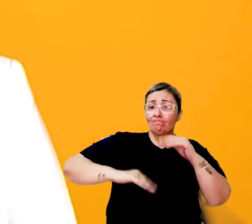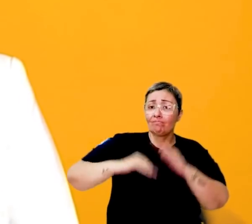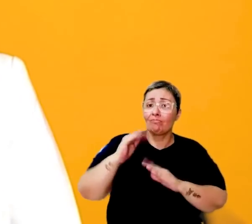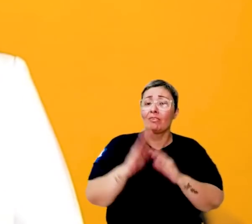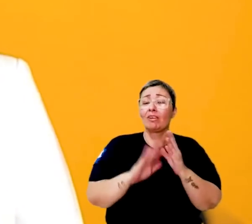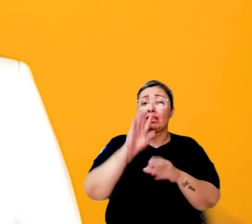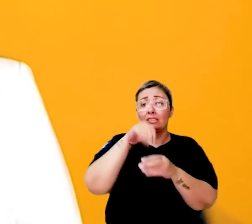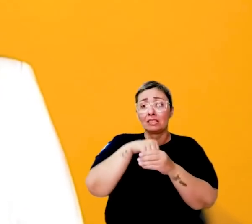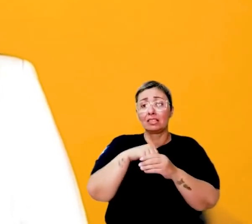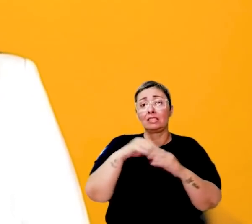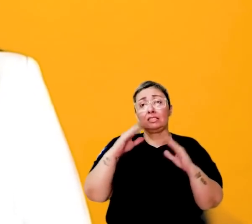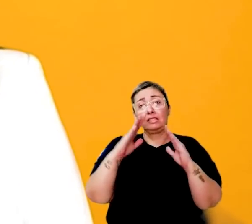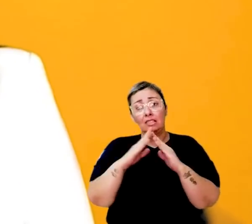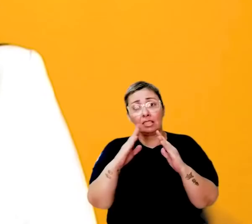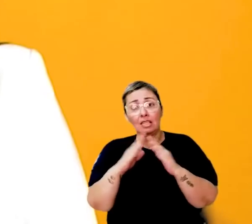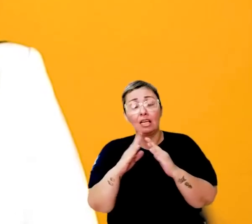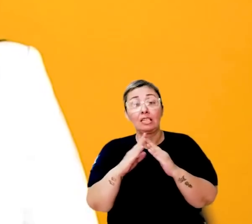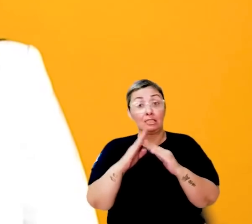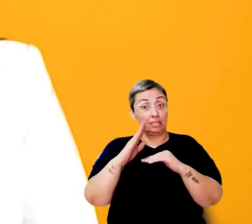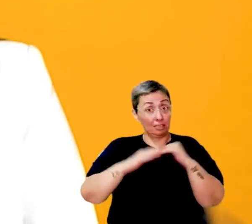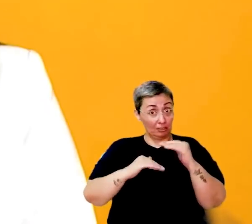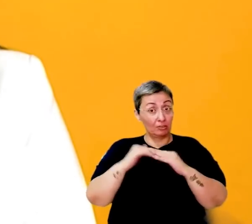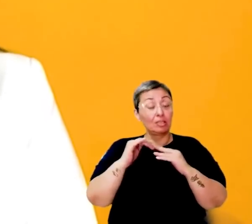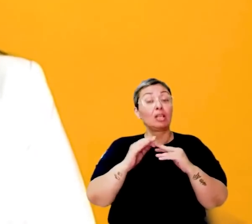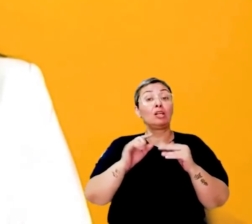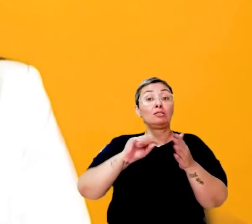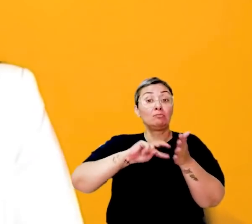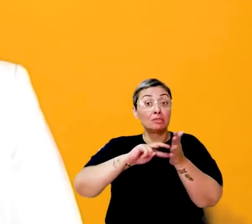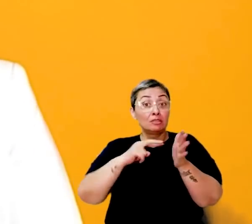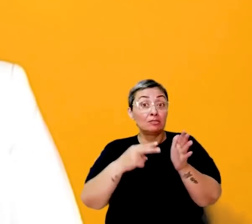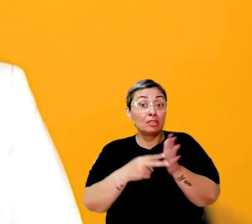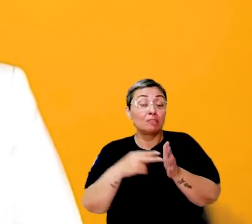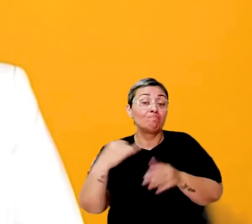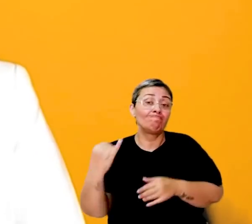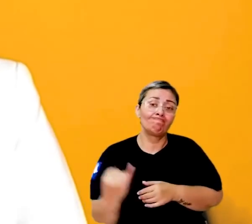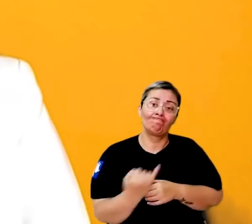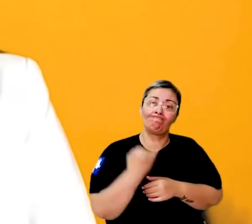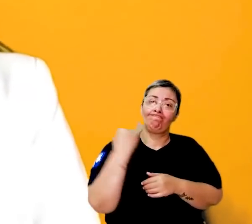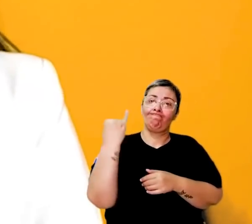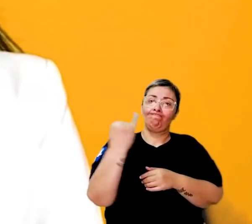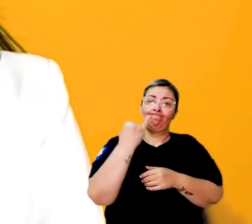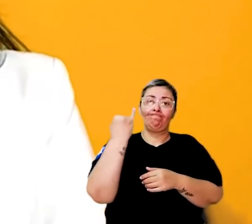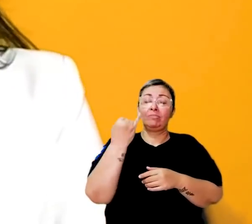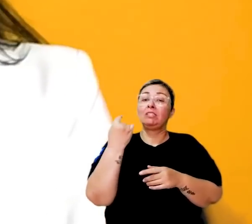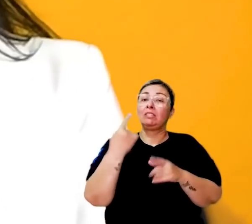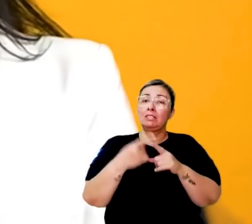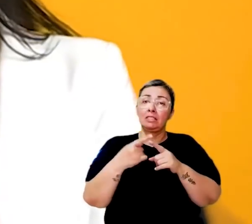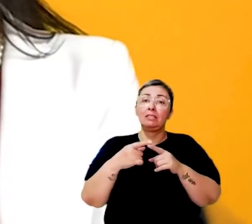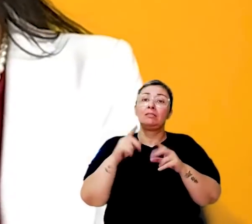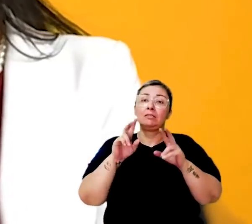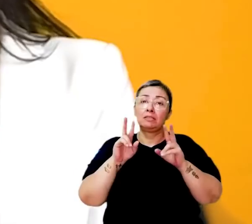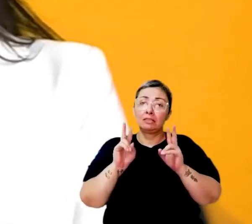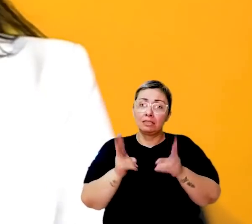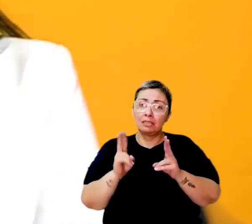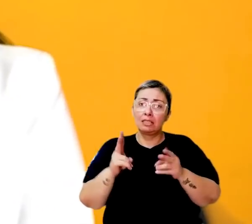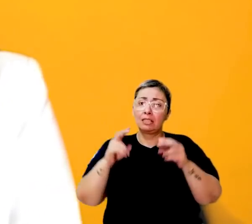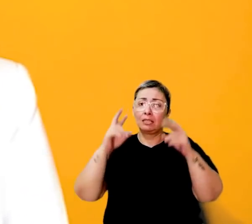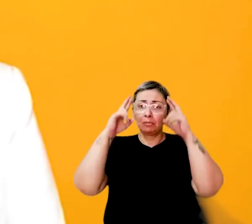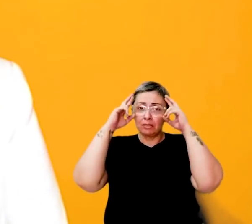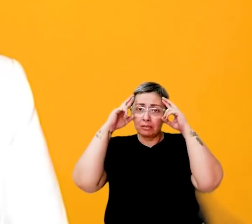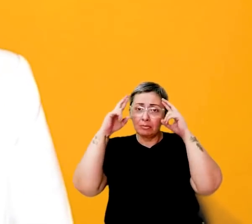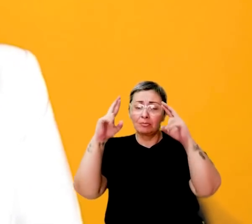casa. Atividades essas que são muito importantes e sempre respeitando o ritmo